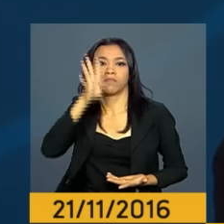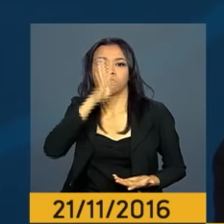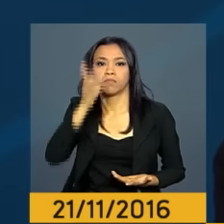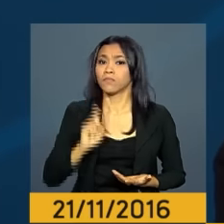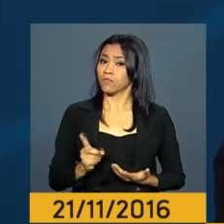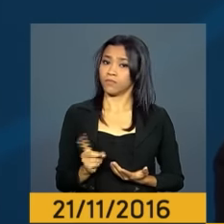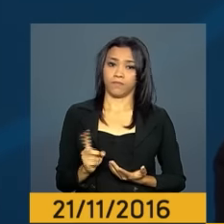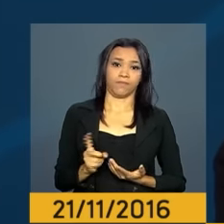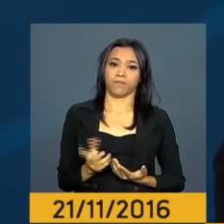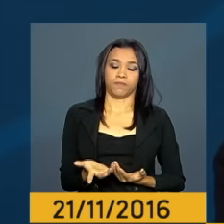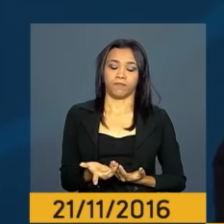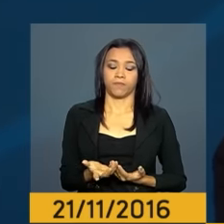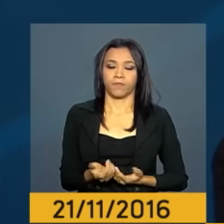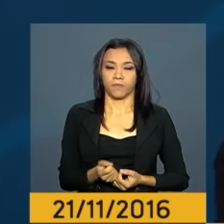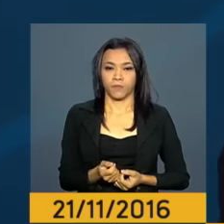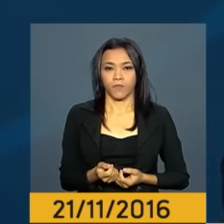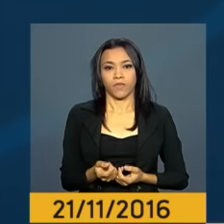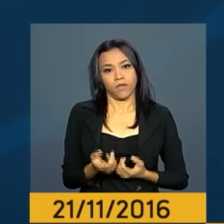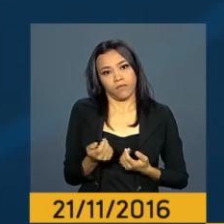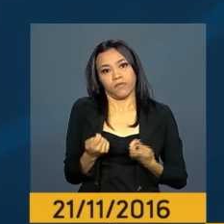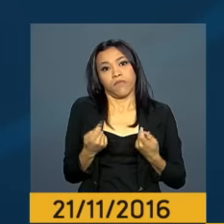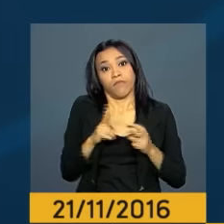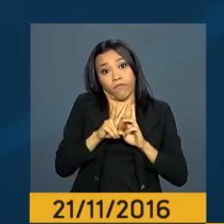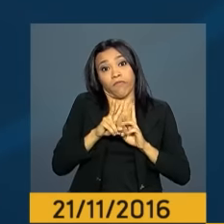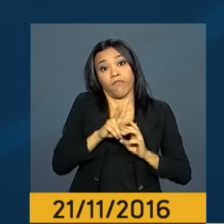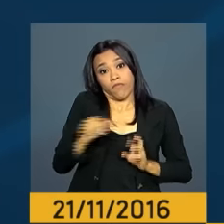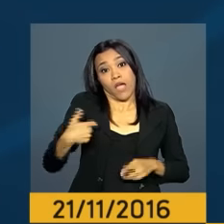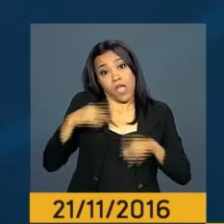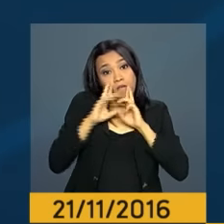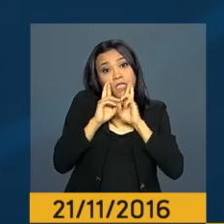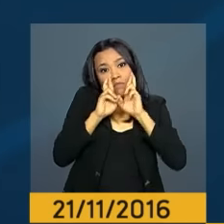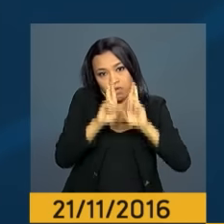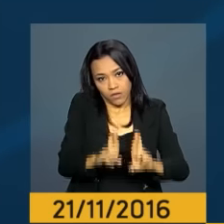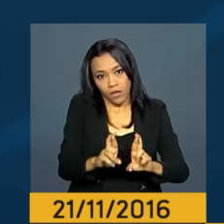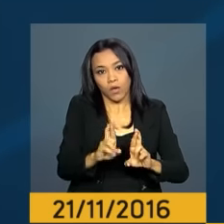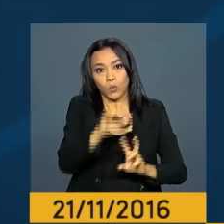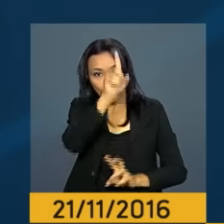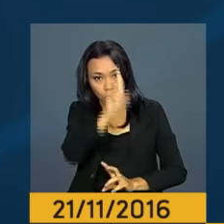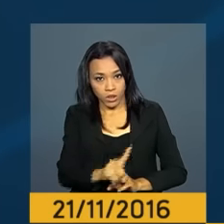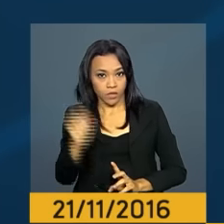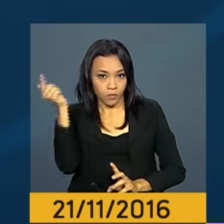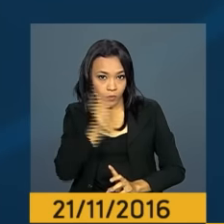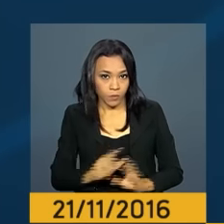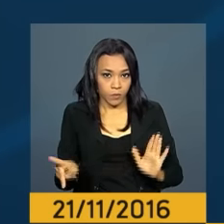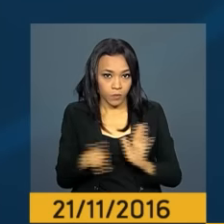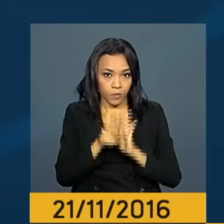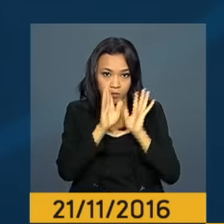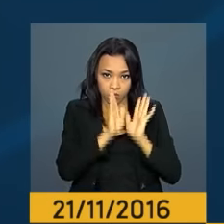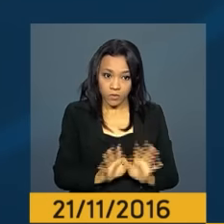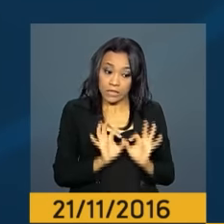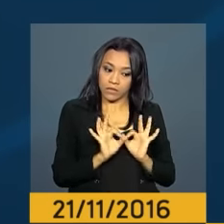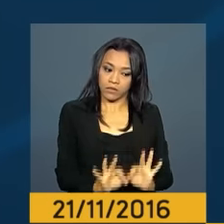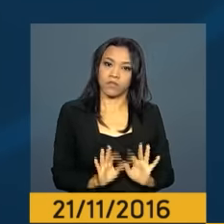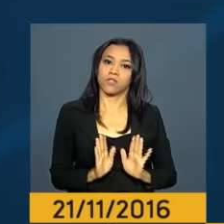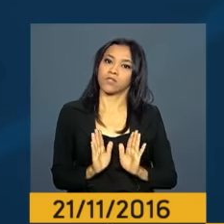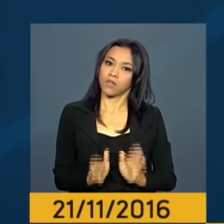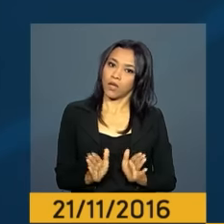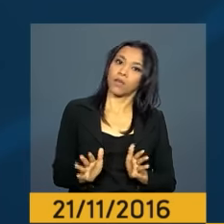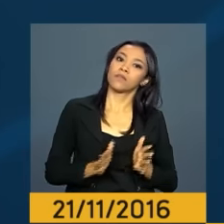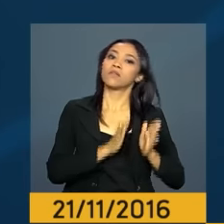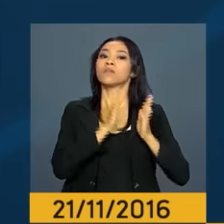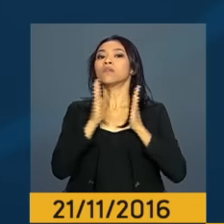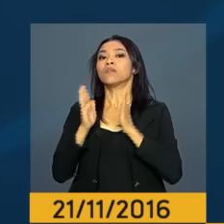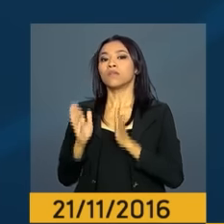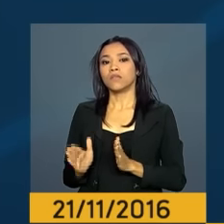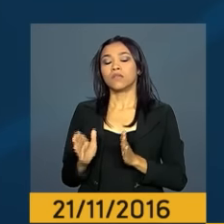deve ser, respeitará o direito adquirido e se pautará pelo